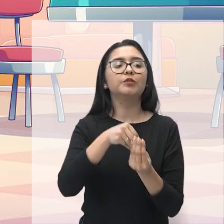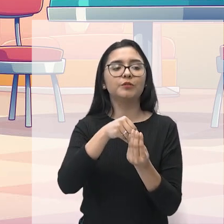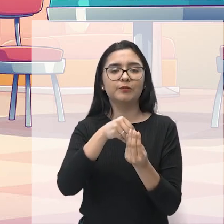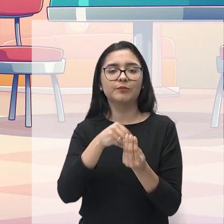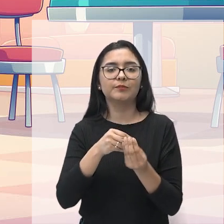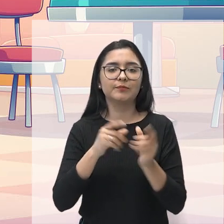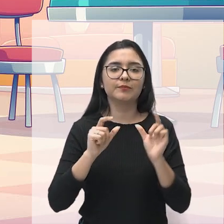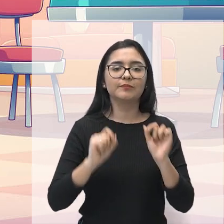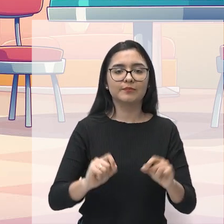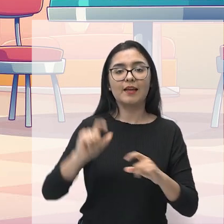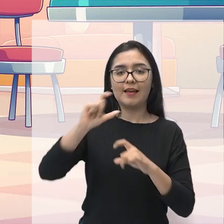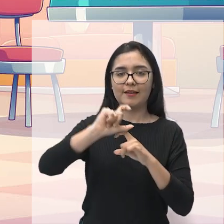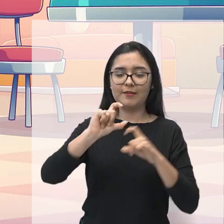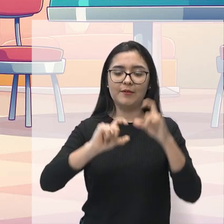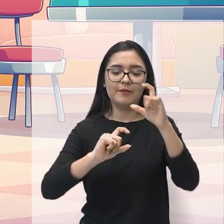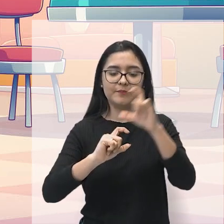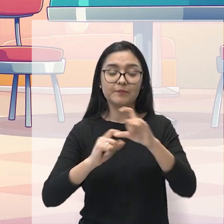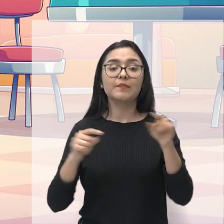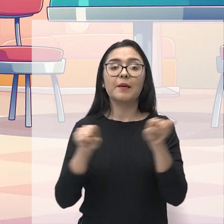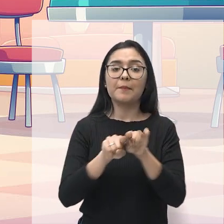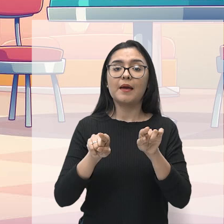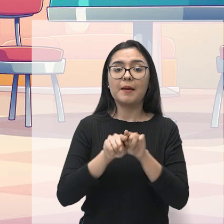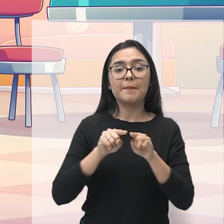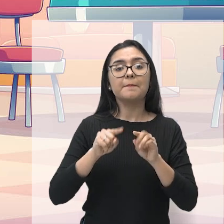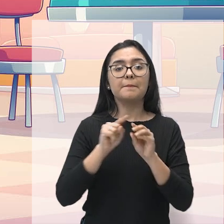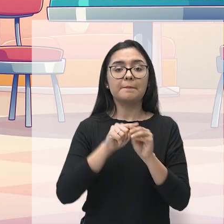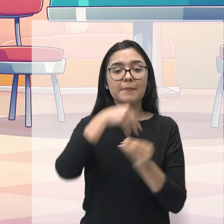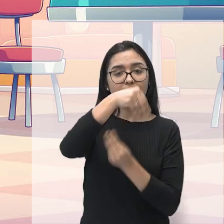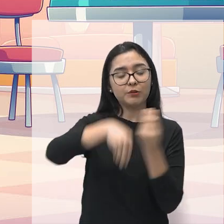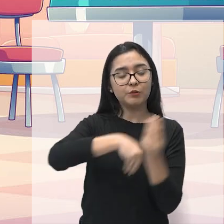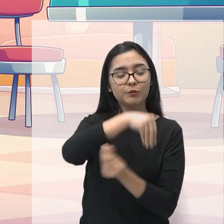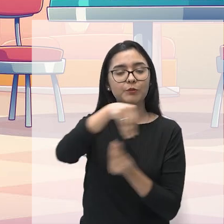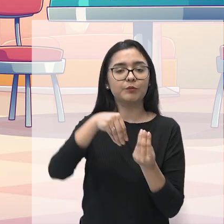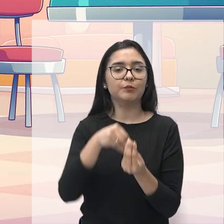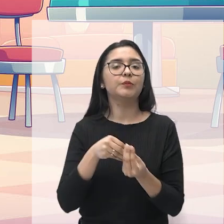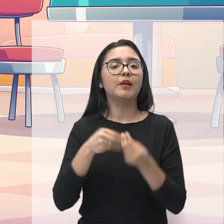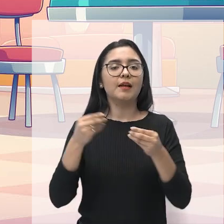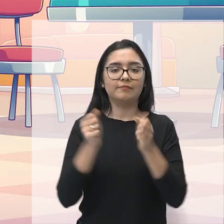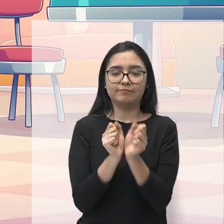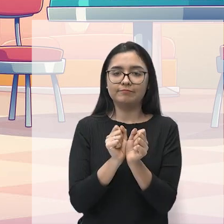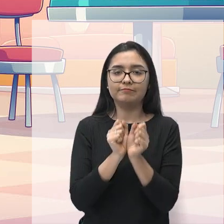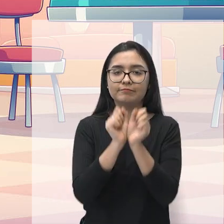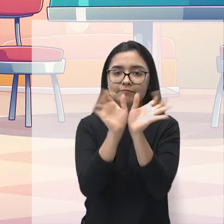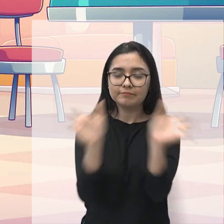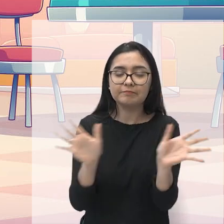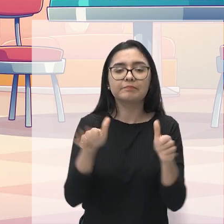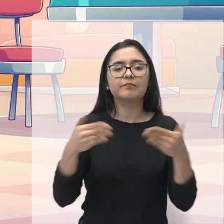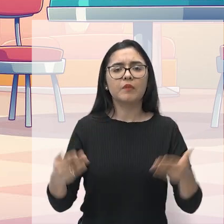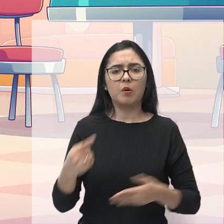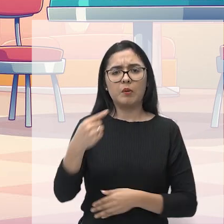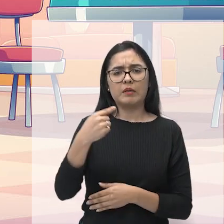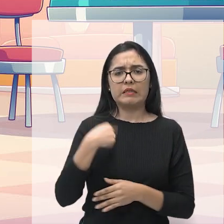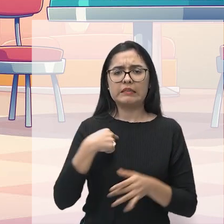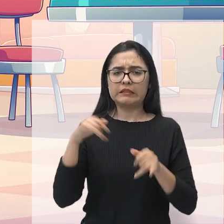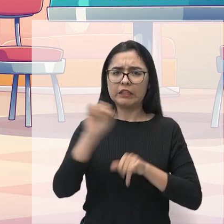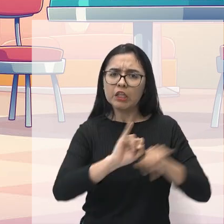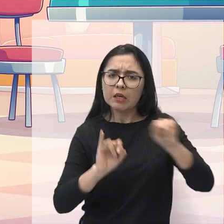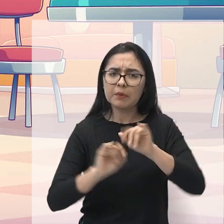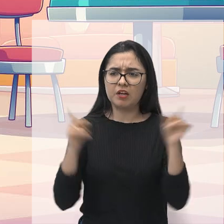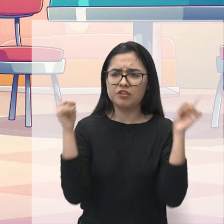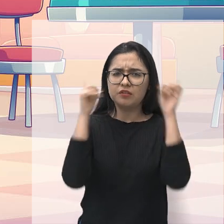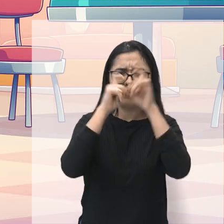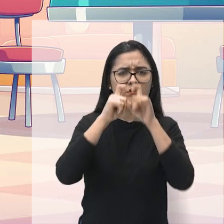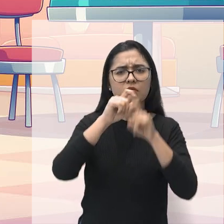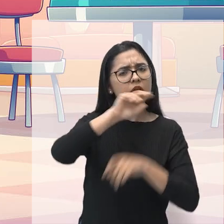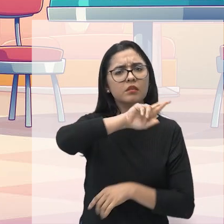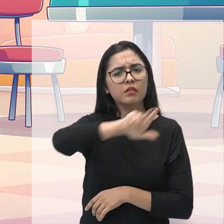e heterogêneas. Então, você vai tirar da sua cabeça que química é uma coisa